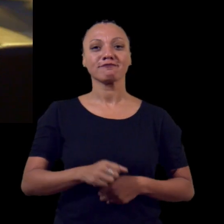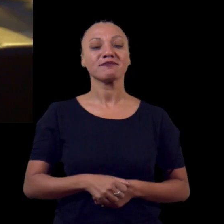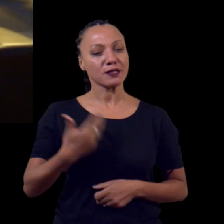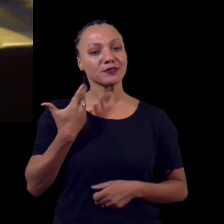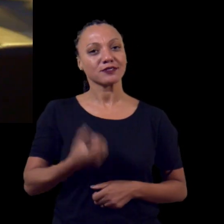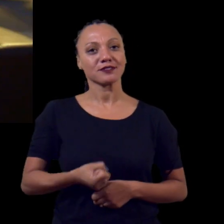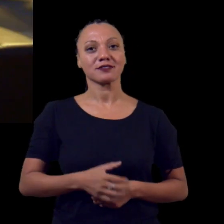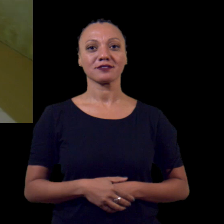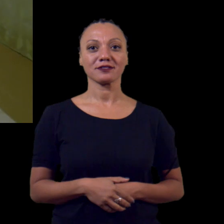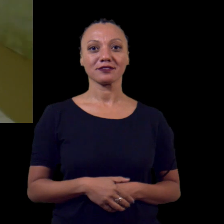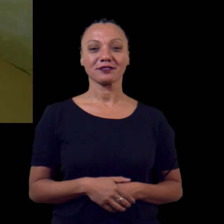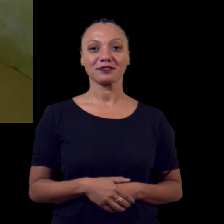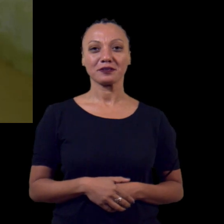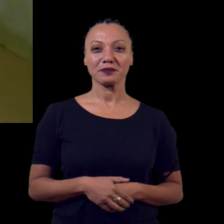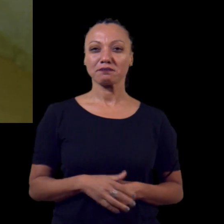Aí,